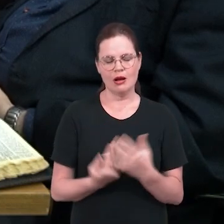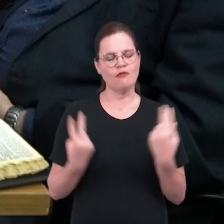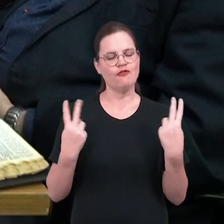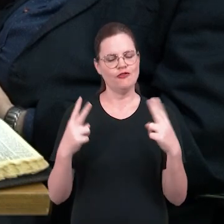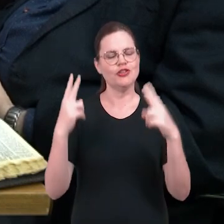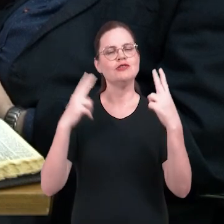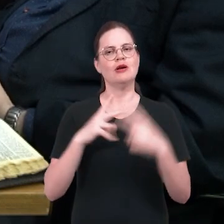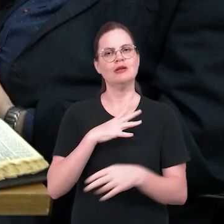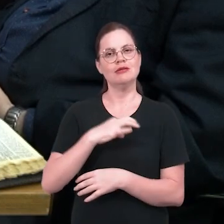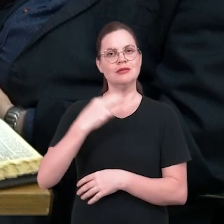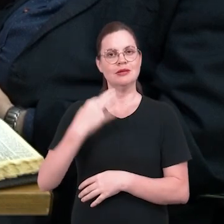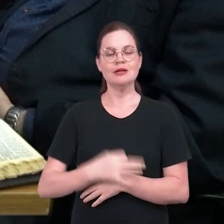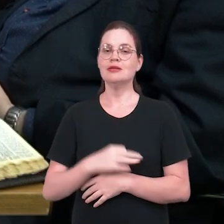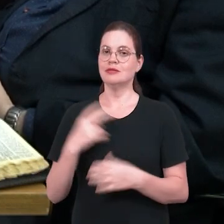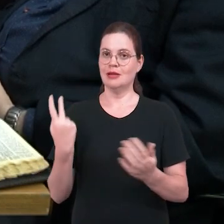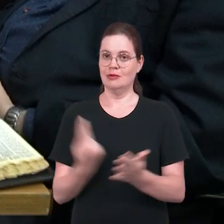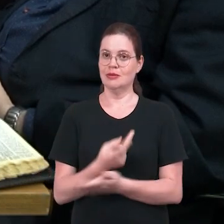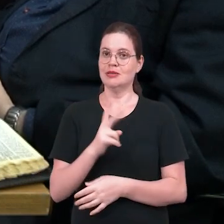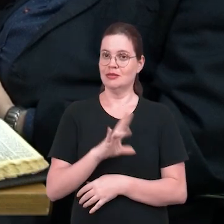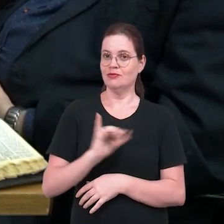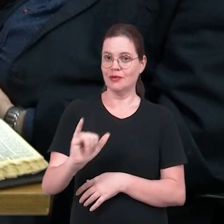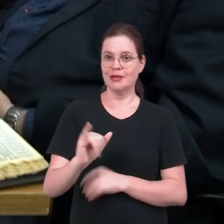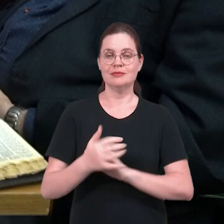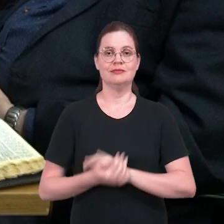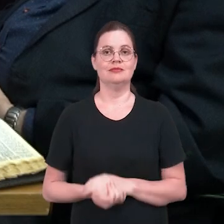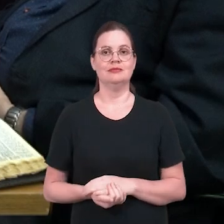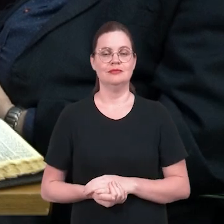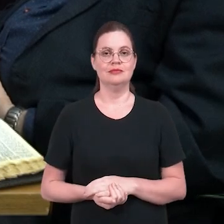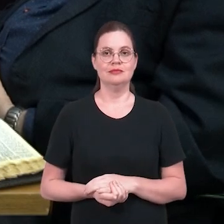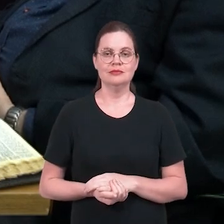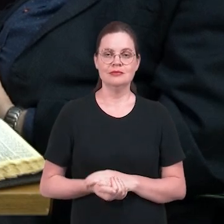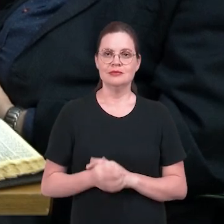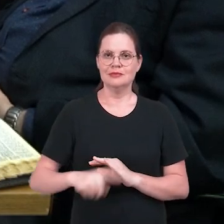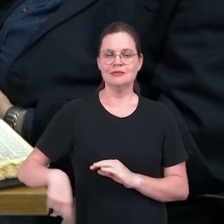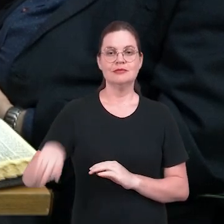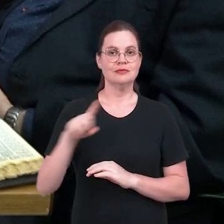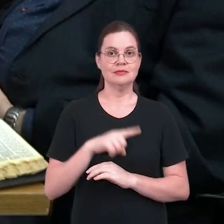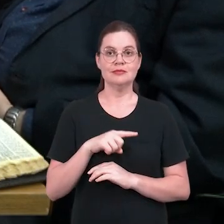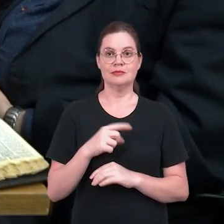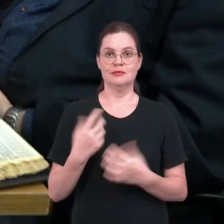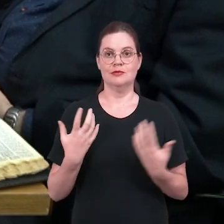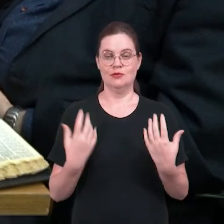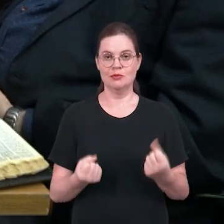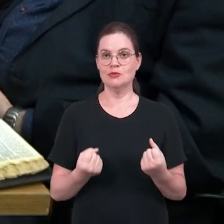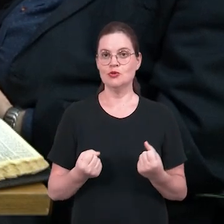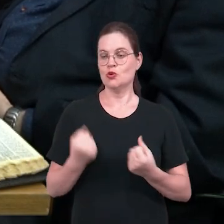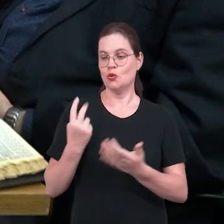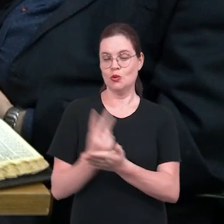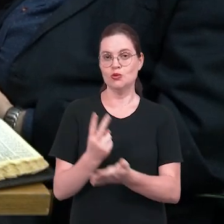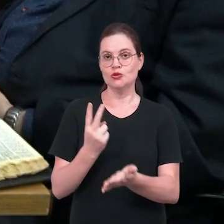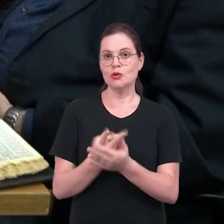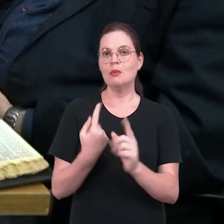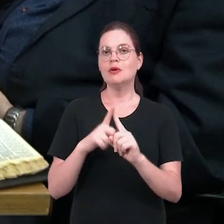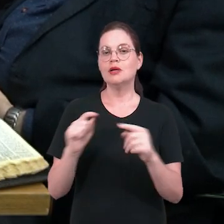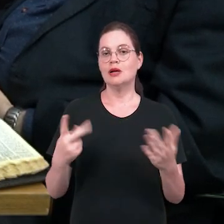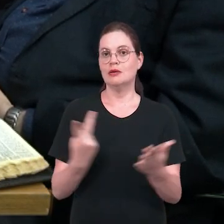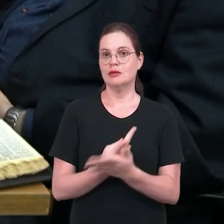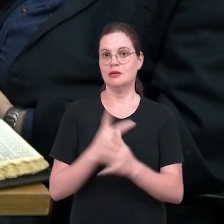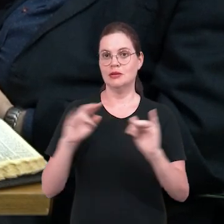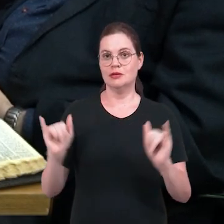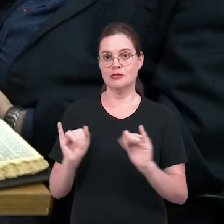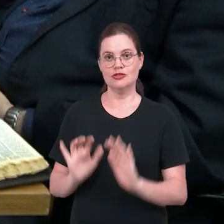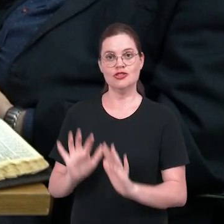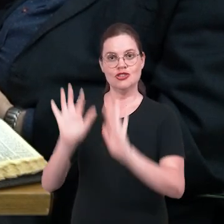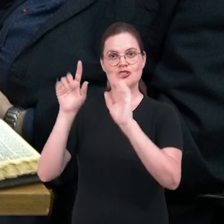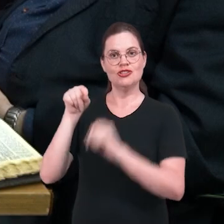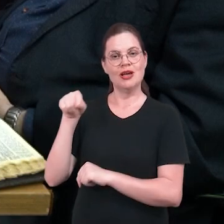mas invariavelmente a vitória vai acontecer. E nós vamos continuar. Porque ali, Jericó não